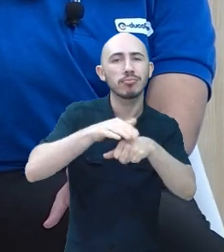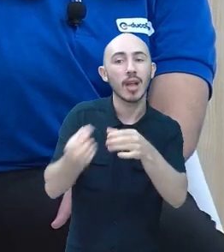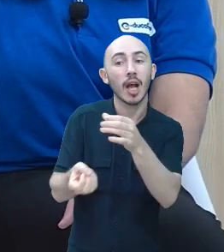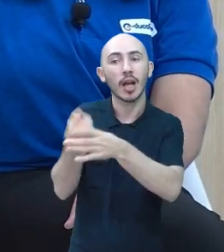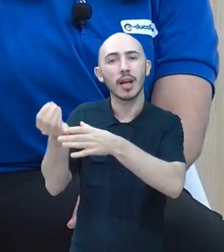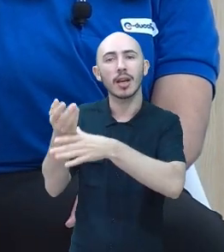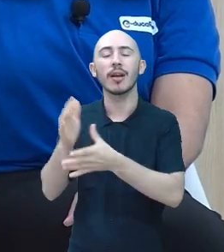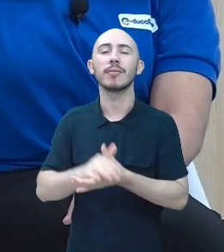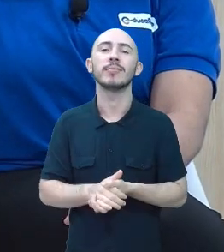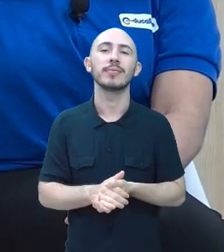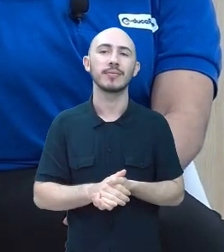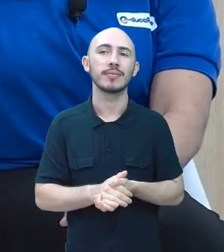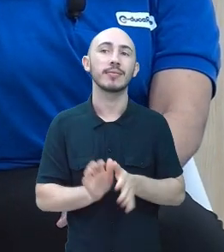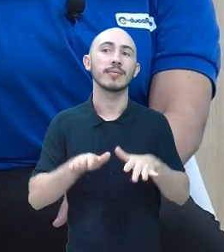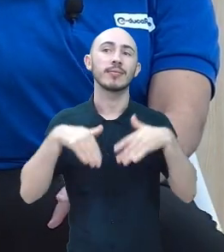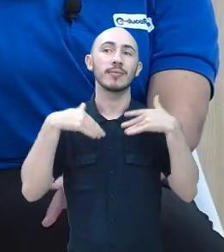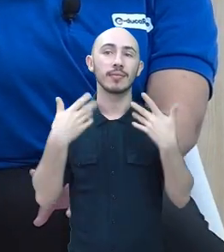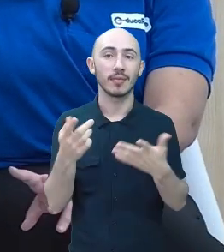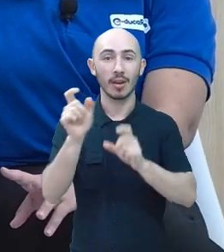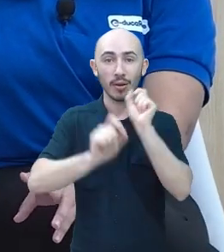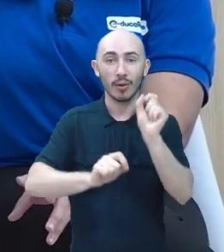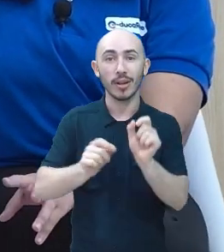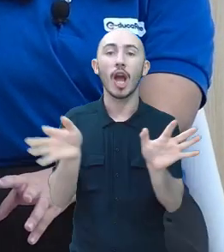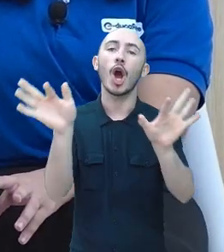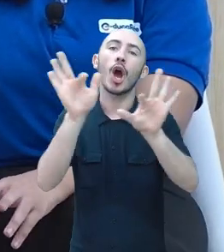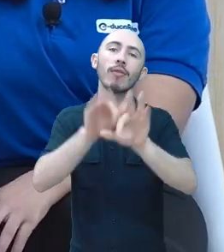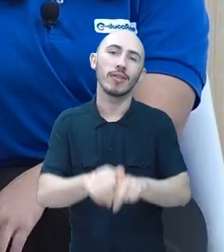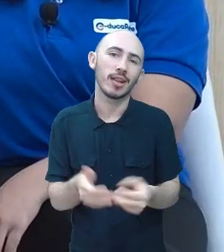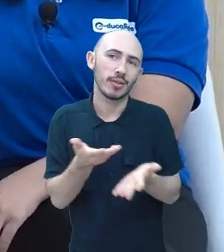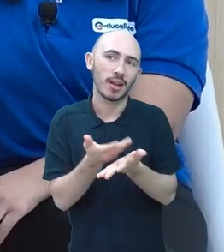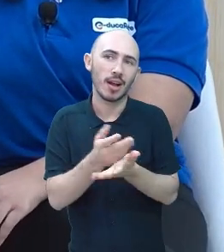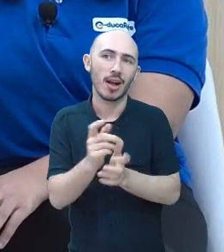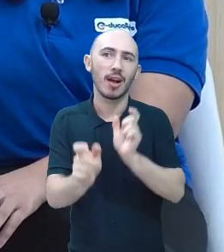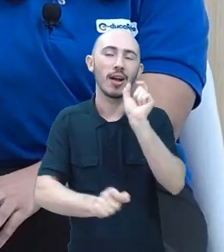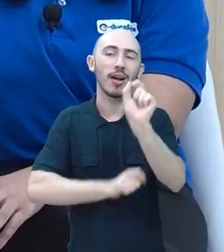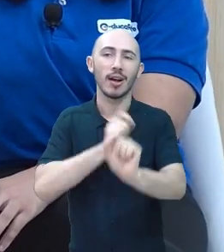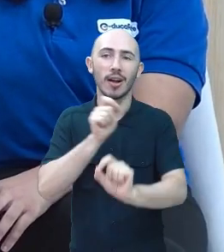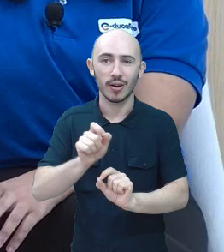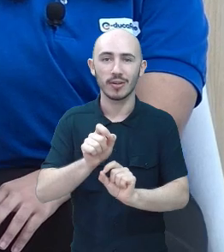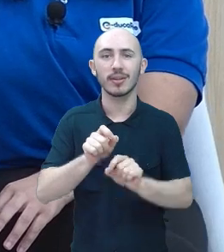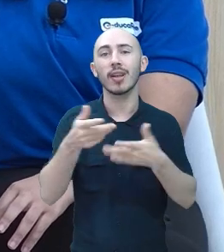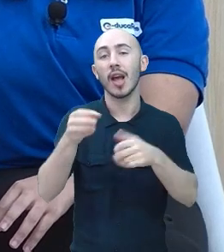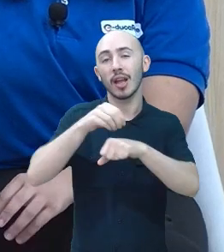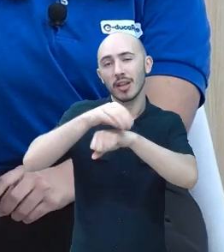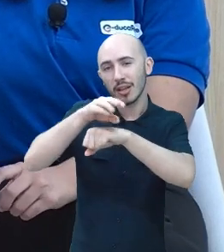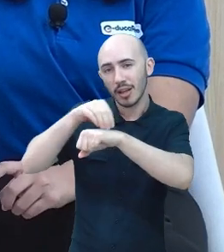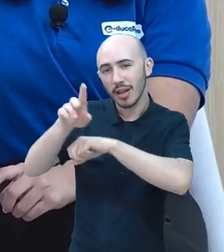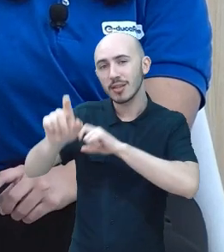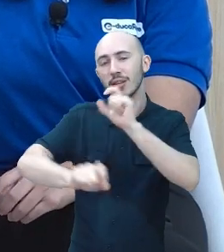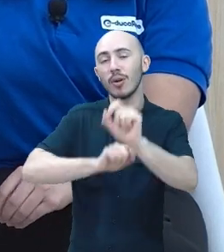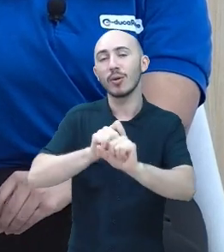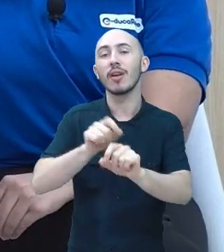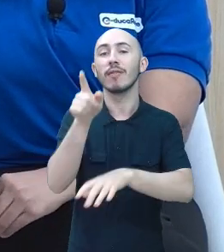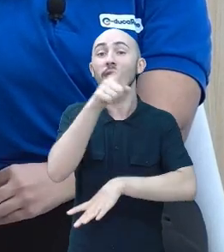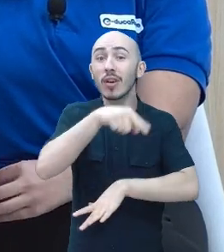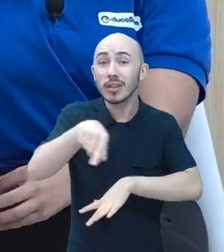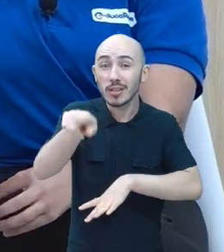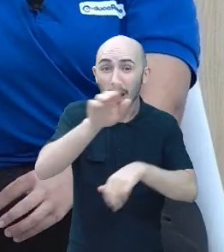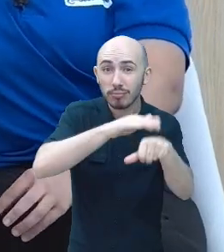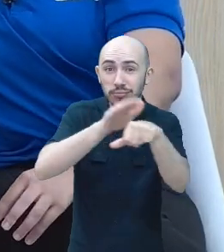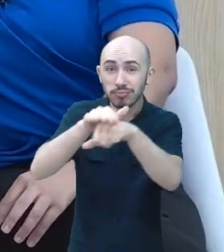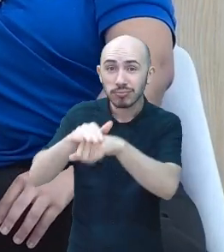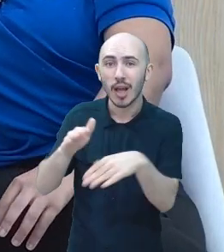histórias de vocês. Bom, para encerrar a nossa aula, eu queria deixar aqui como indicação que